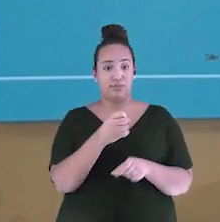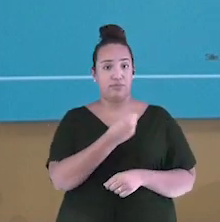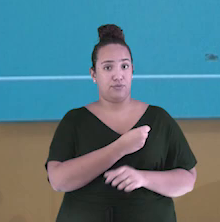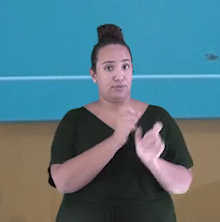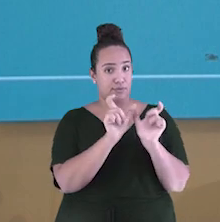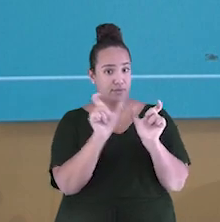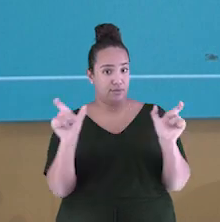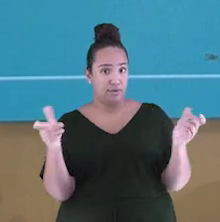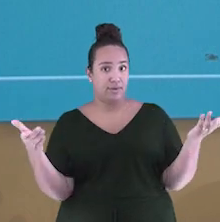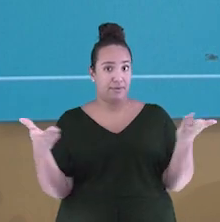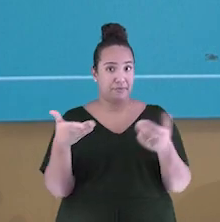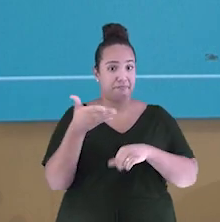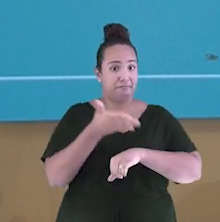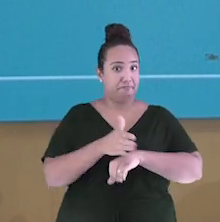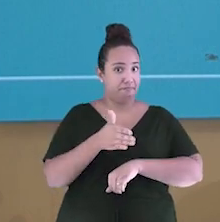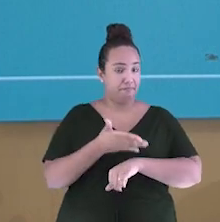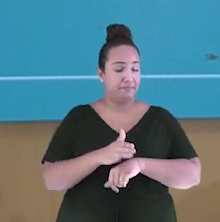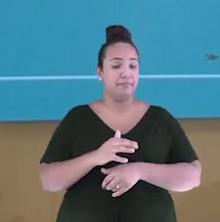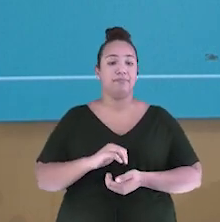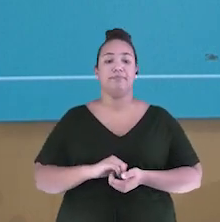vamos praticar?